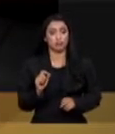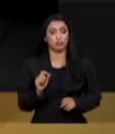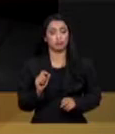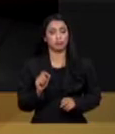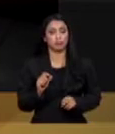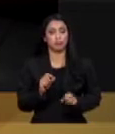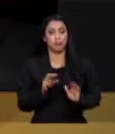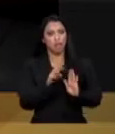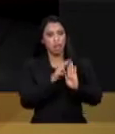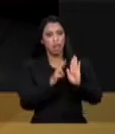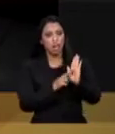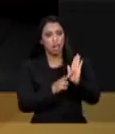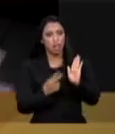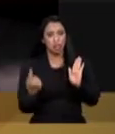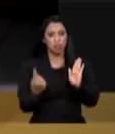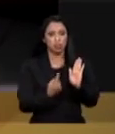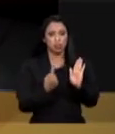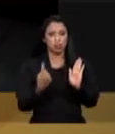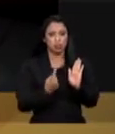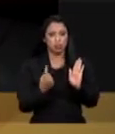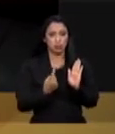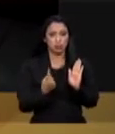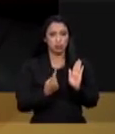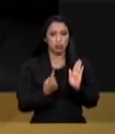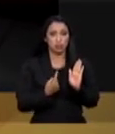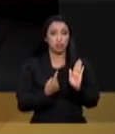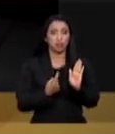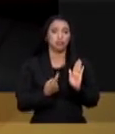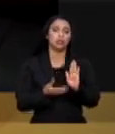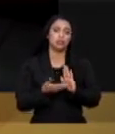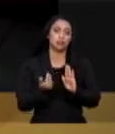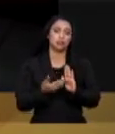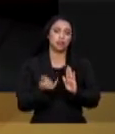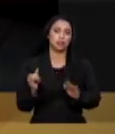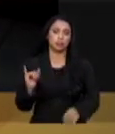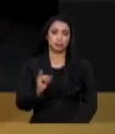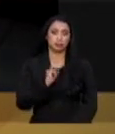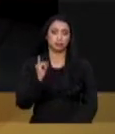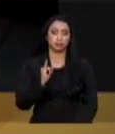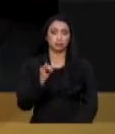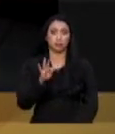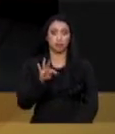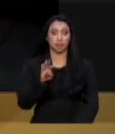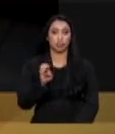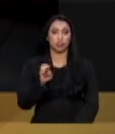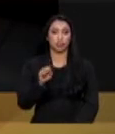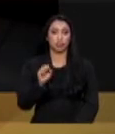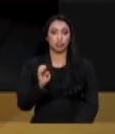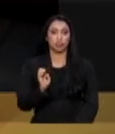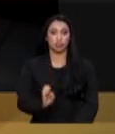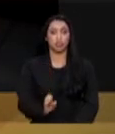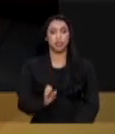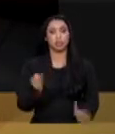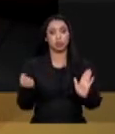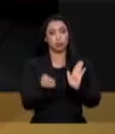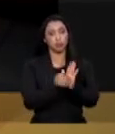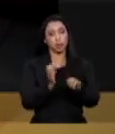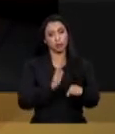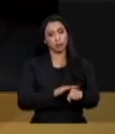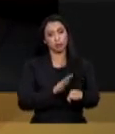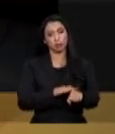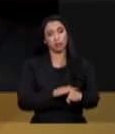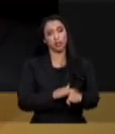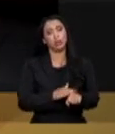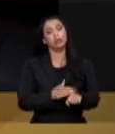aplicações de critérios isolados e retirados desse importante julgado, a exemplo da tese do marco temporal e das 19